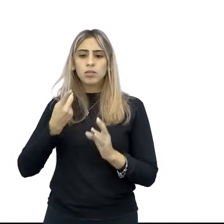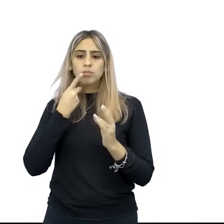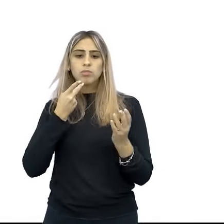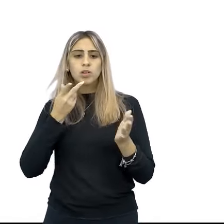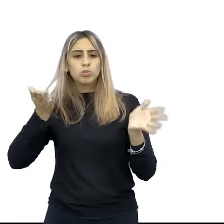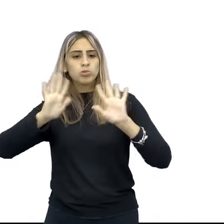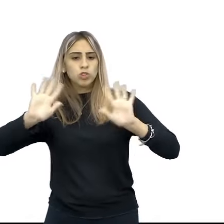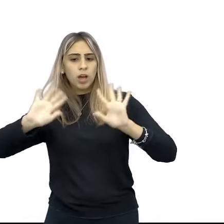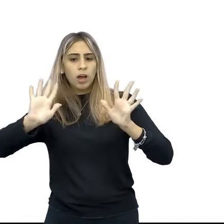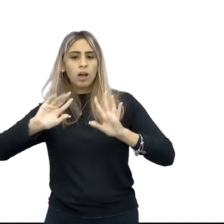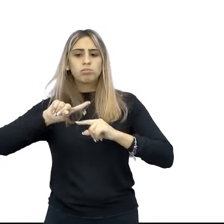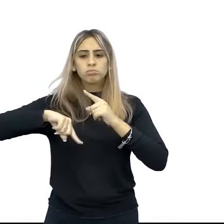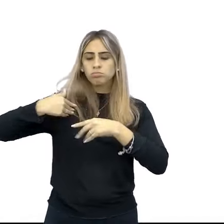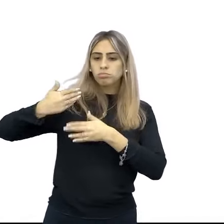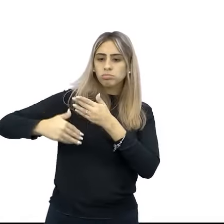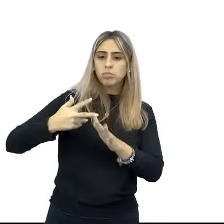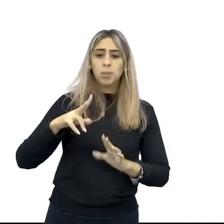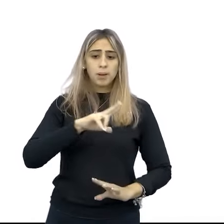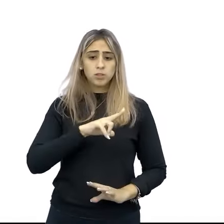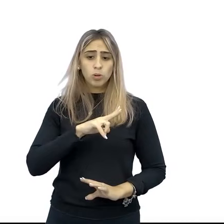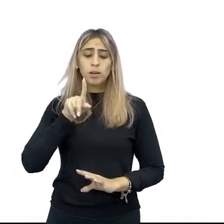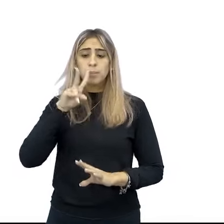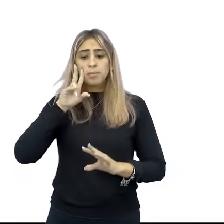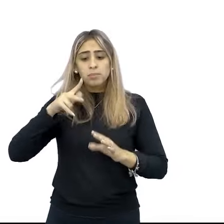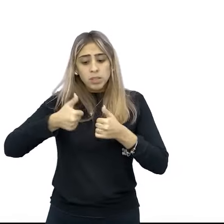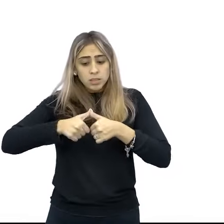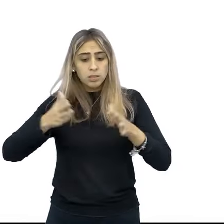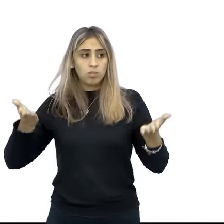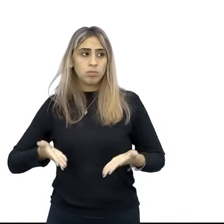despedida, são particularidades